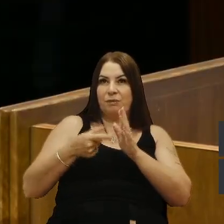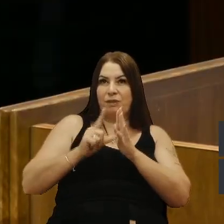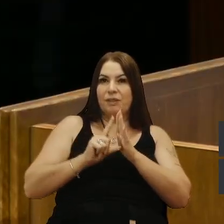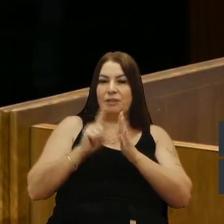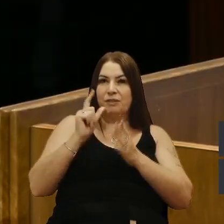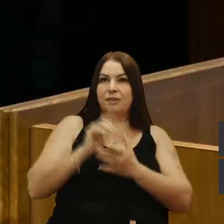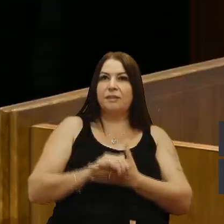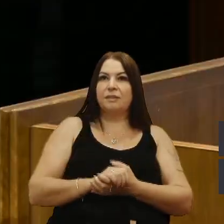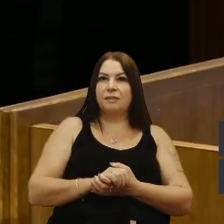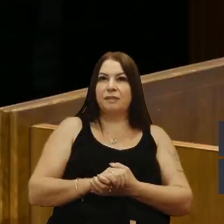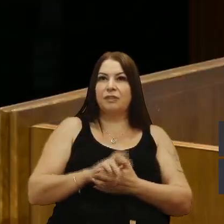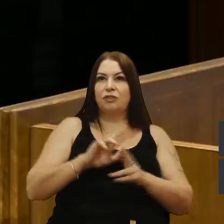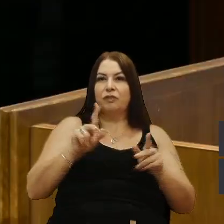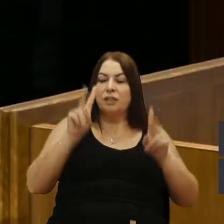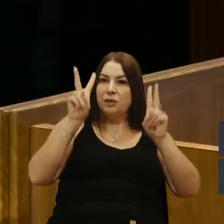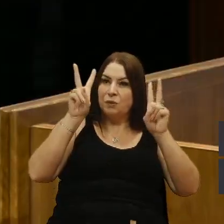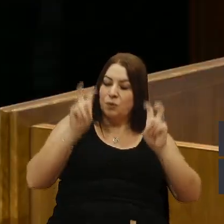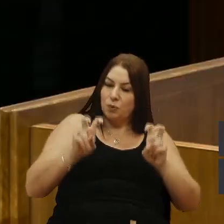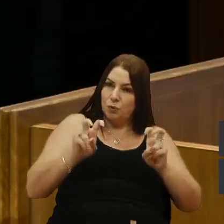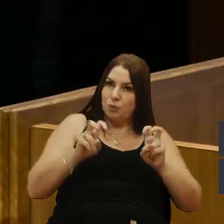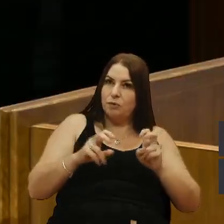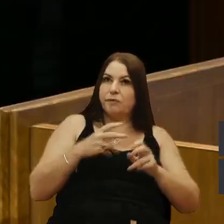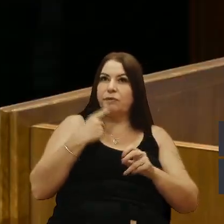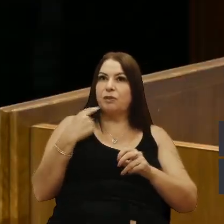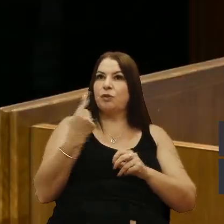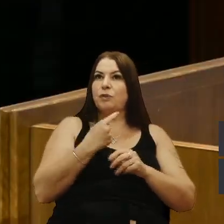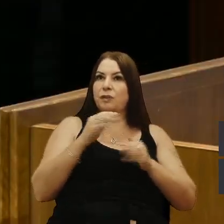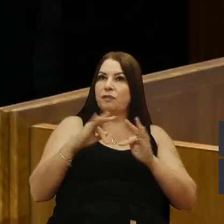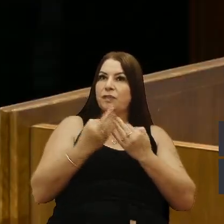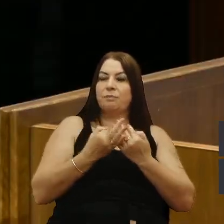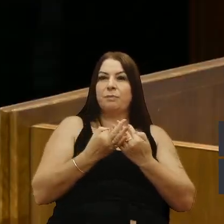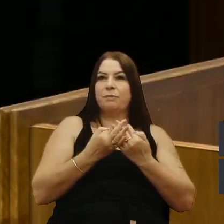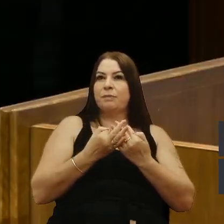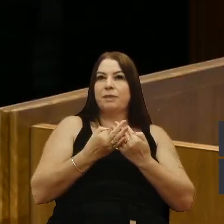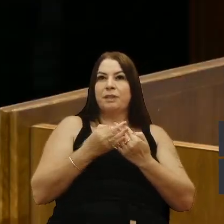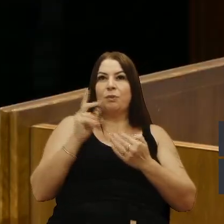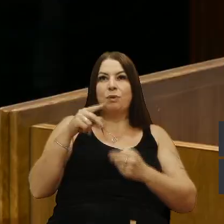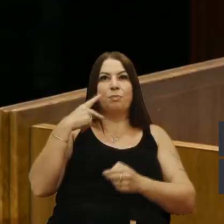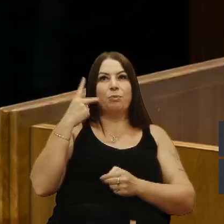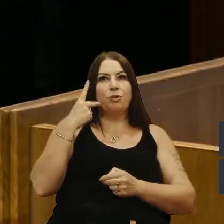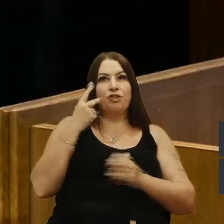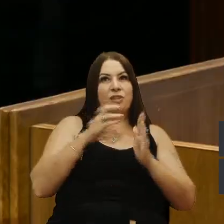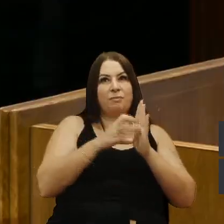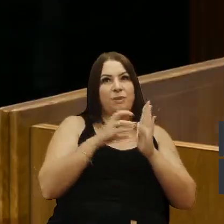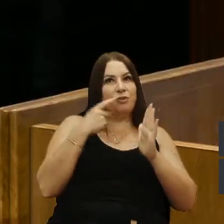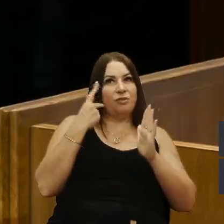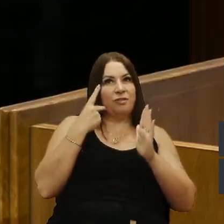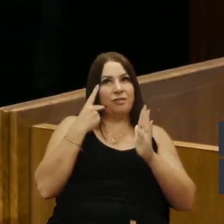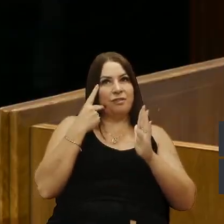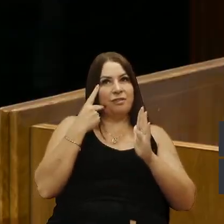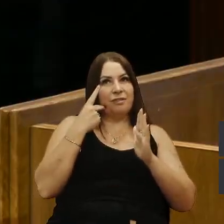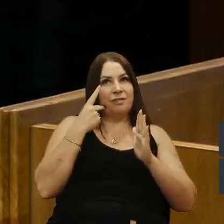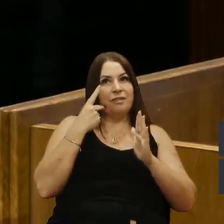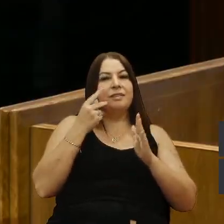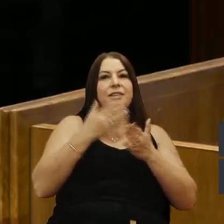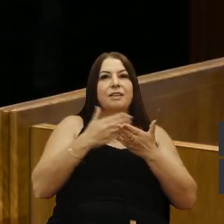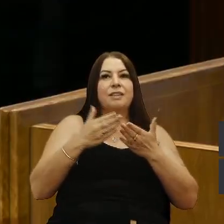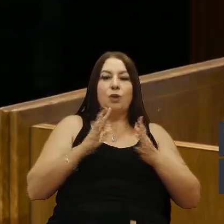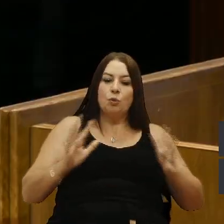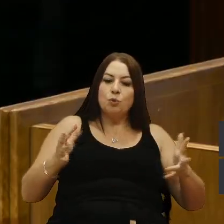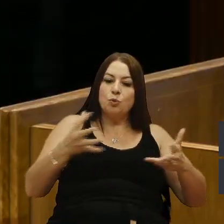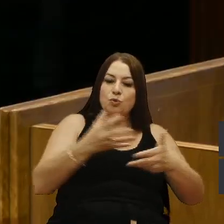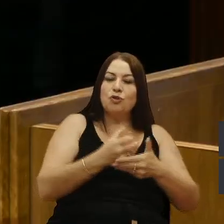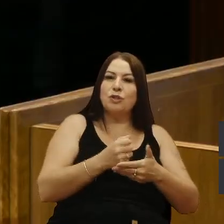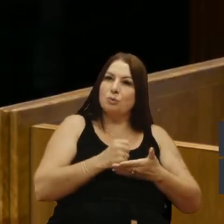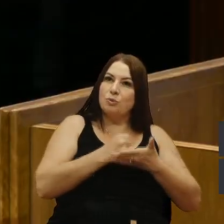cima, entre vários assuntos, a nossa família não é política partidária. A nossa família é o nosso berço, é o nosso aconchego,